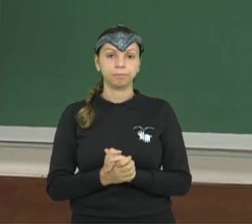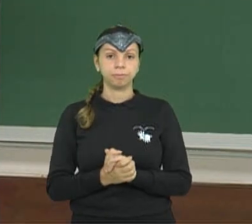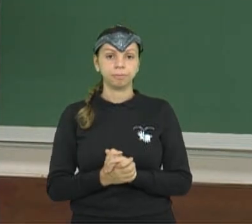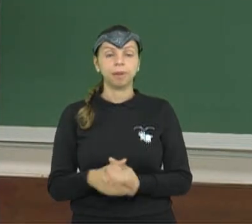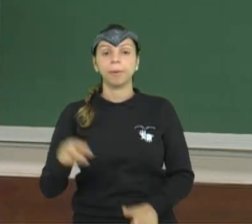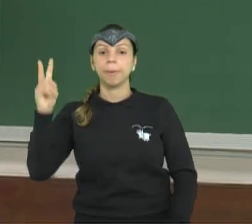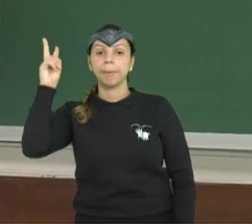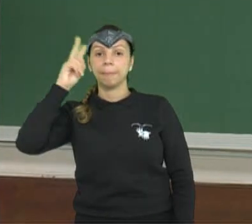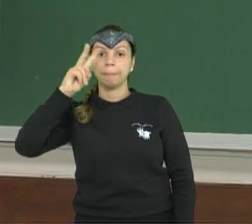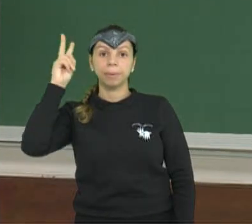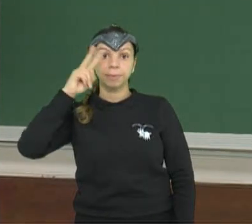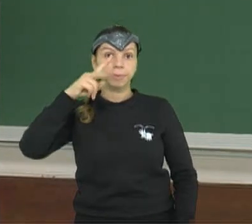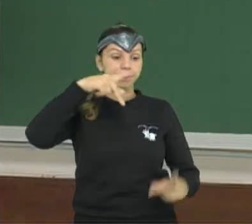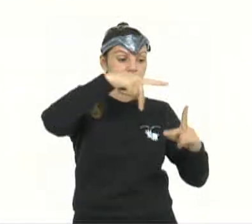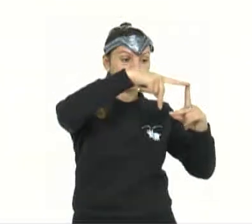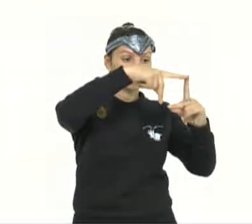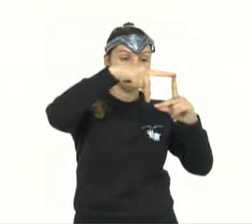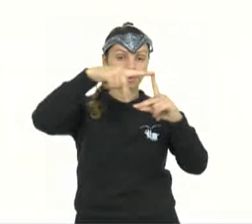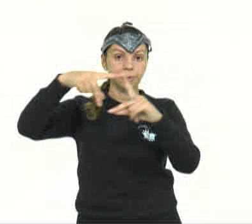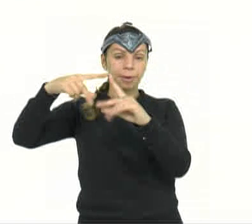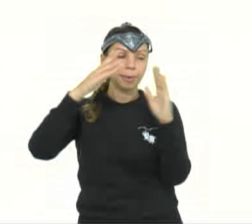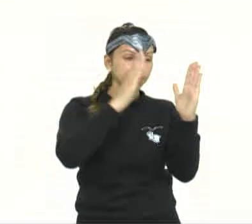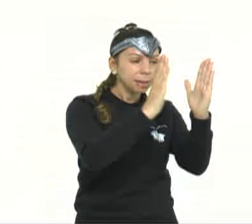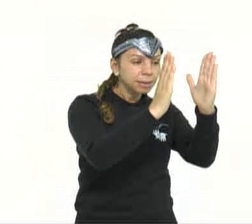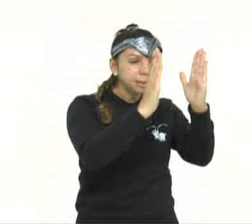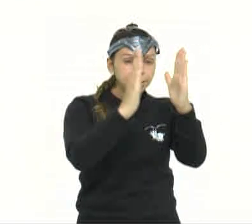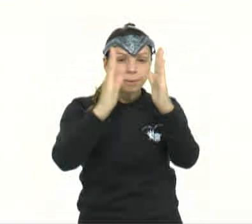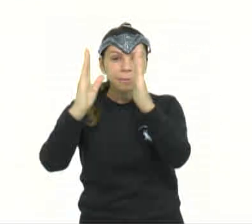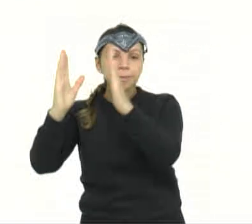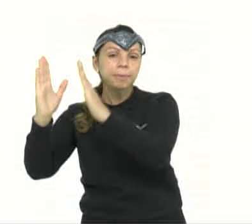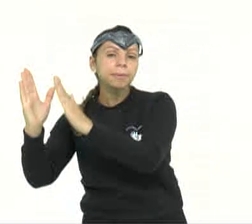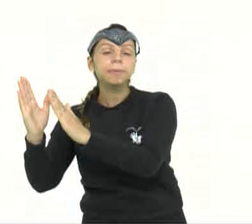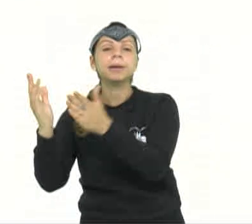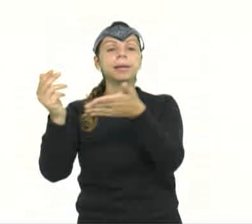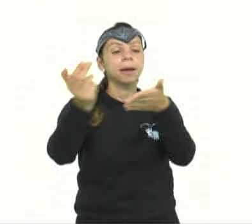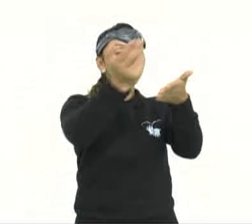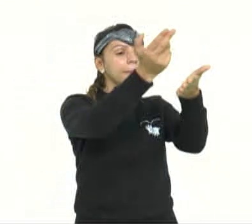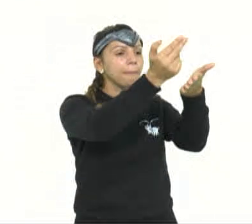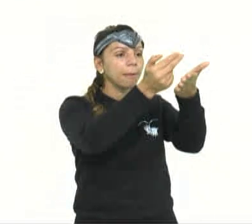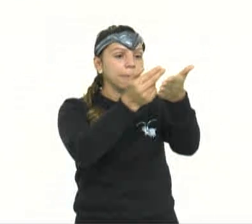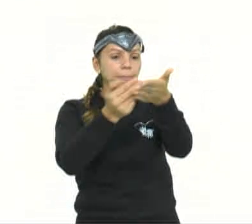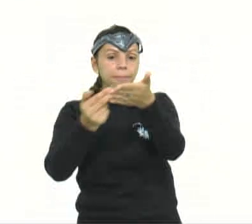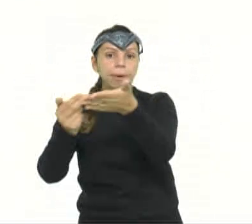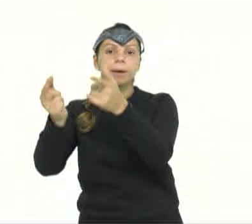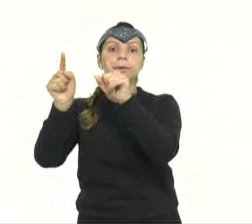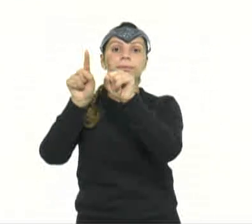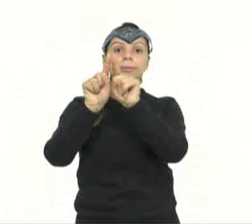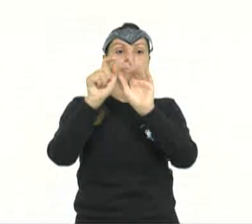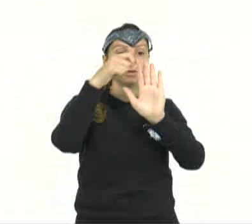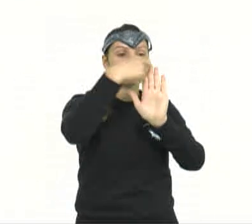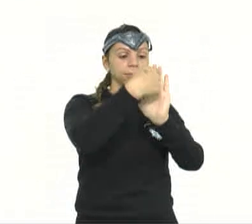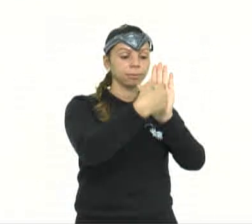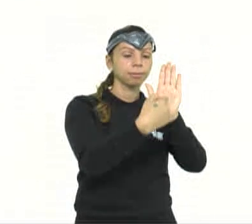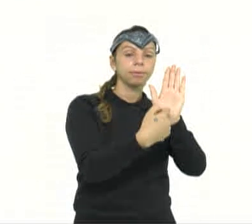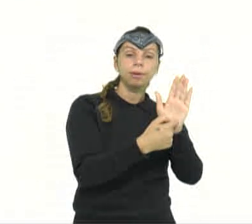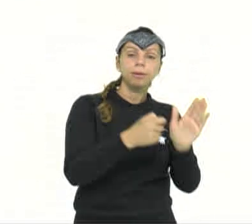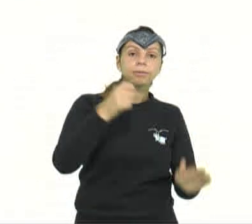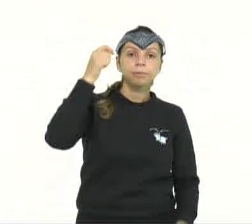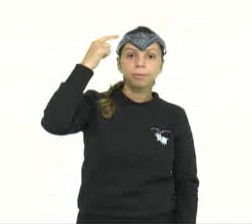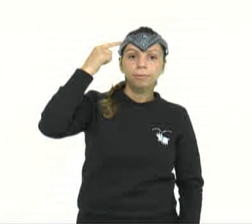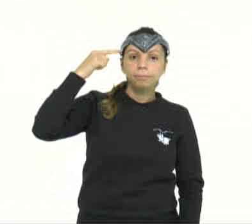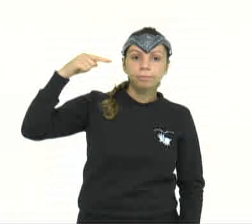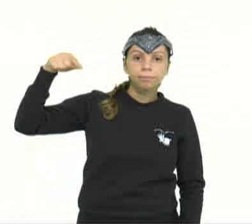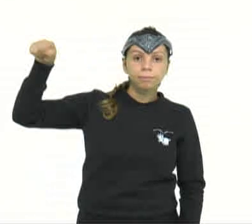é uma sequência de desenhos, textos. Esses textos, eles vêm em balões ou